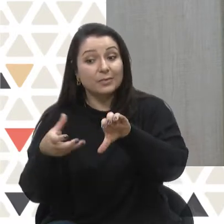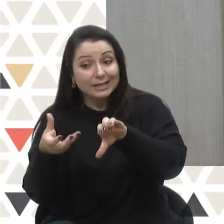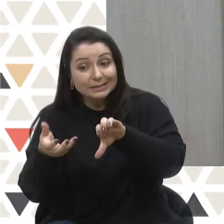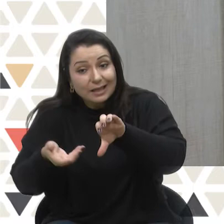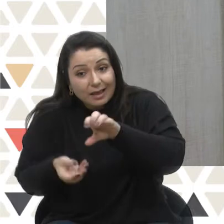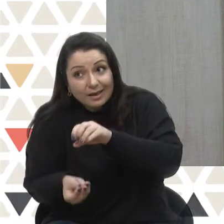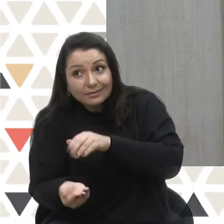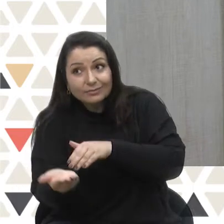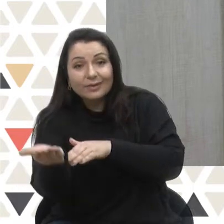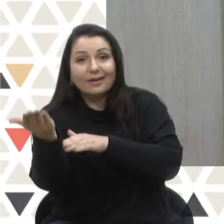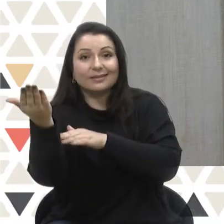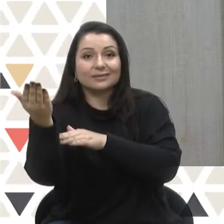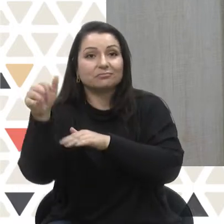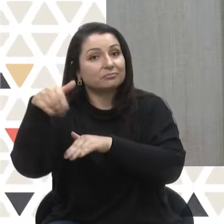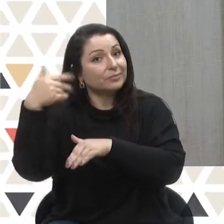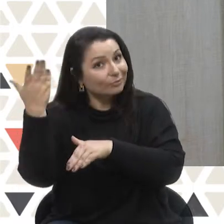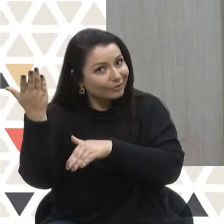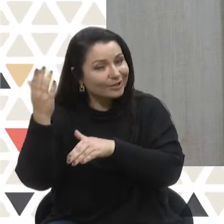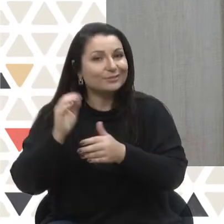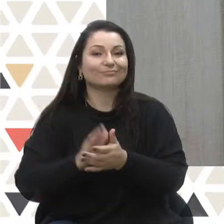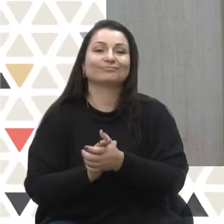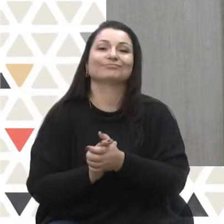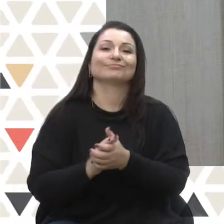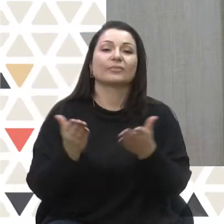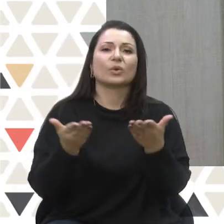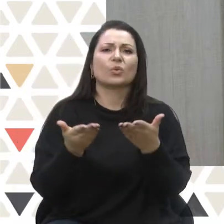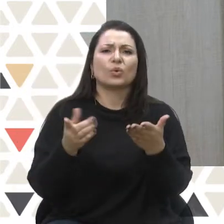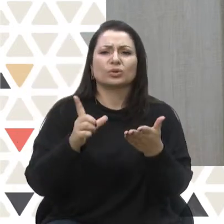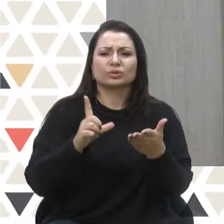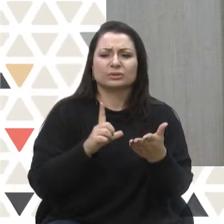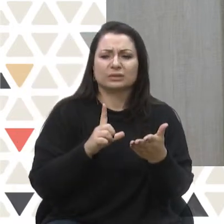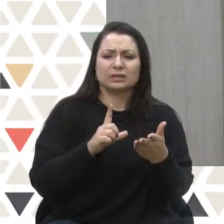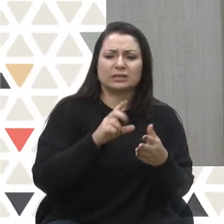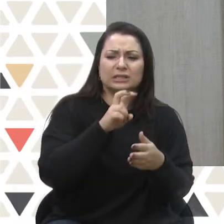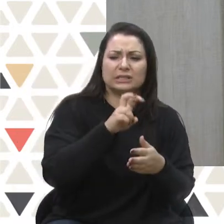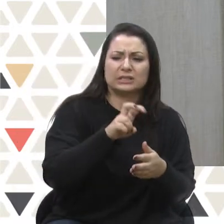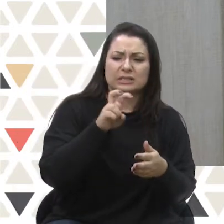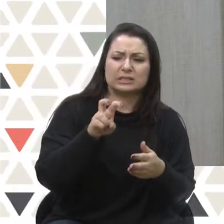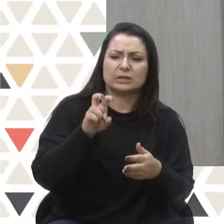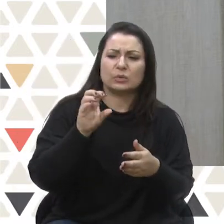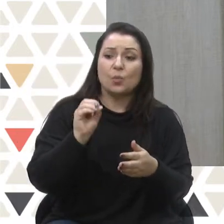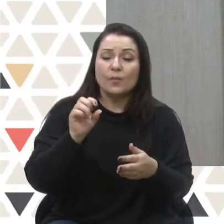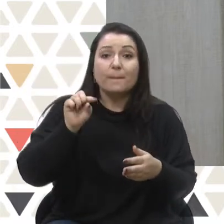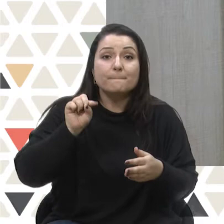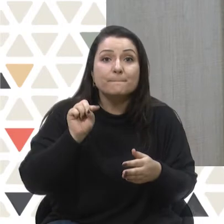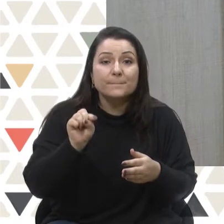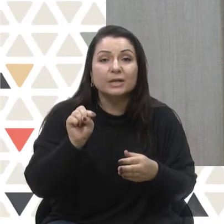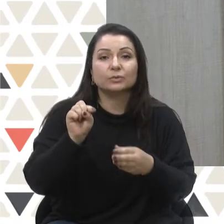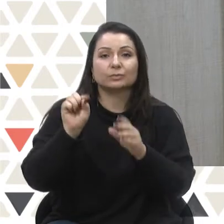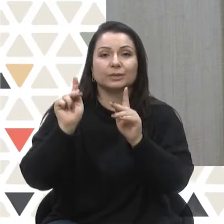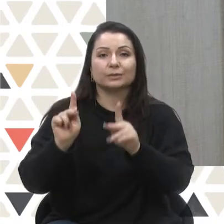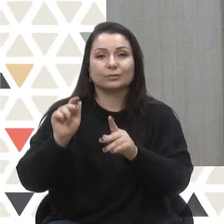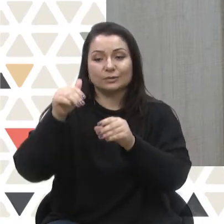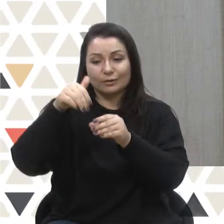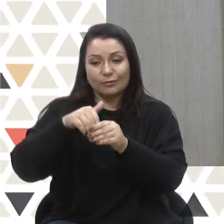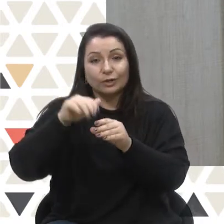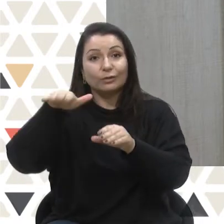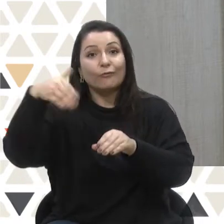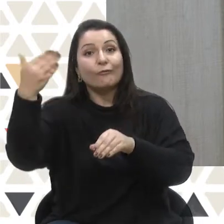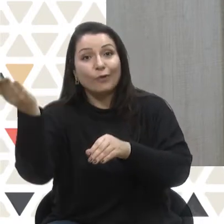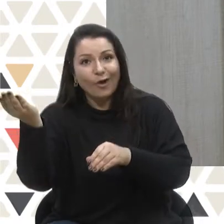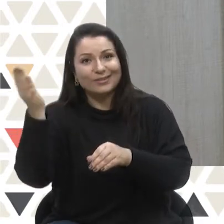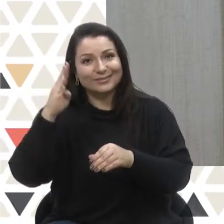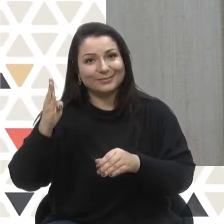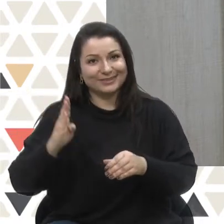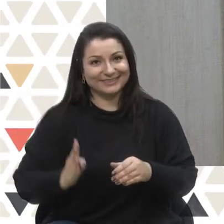eletrônicas são Preparadas enviadas do Distrito Federal para o exterior hoje são um pouco mais de 550